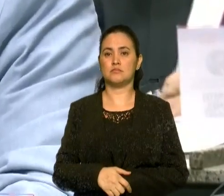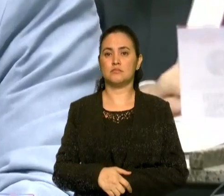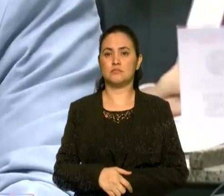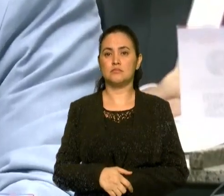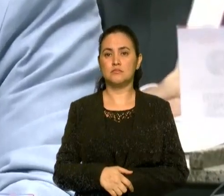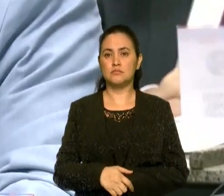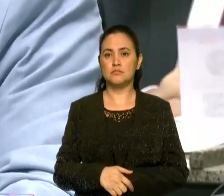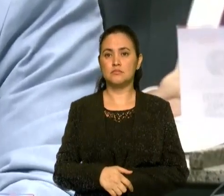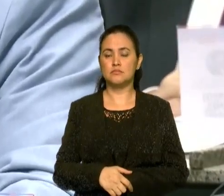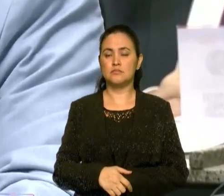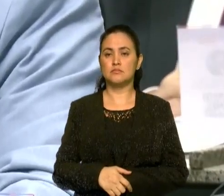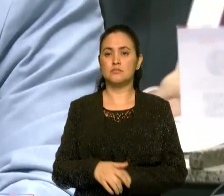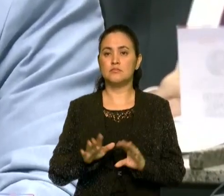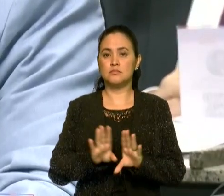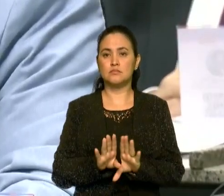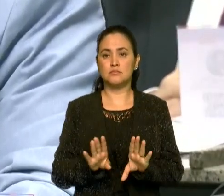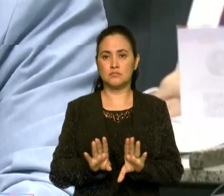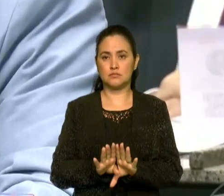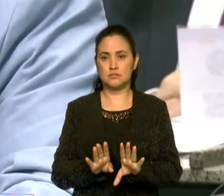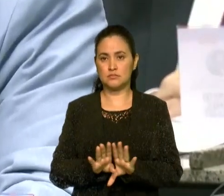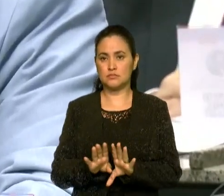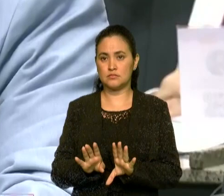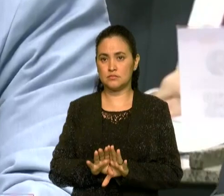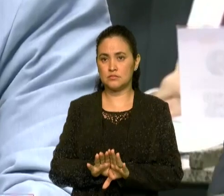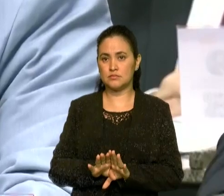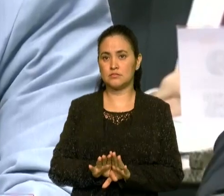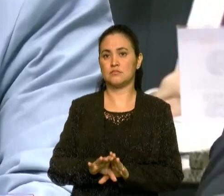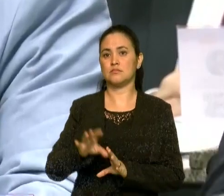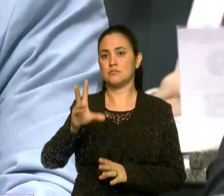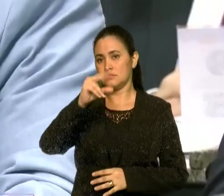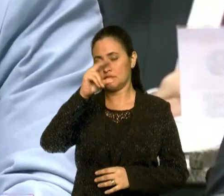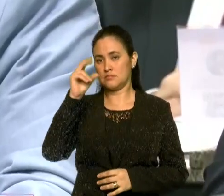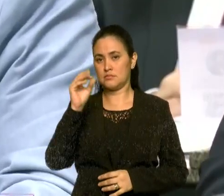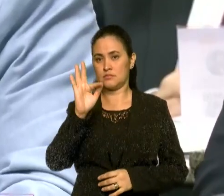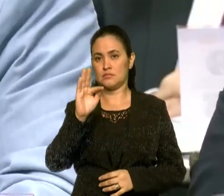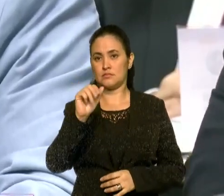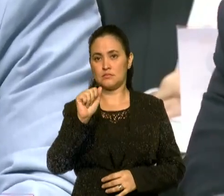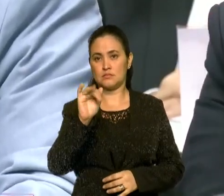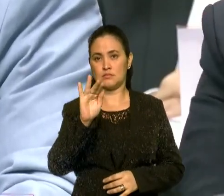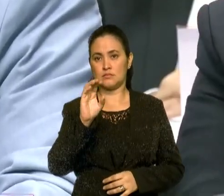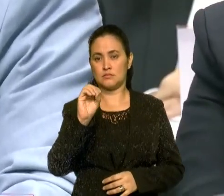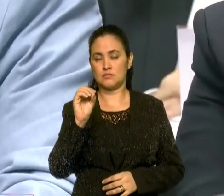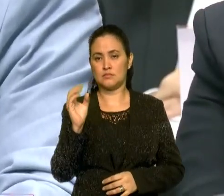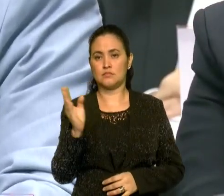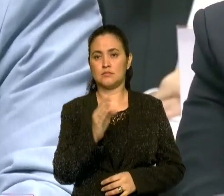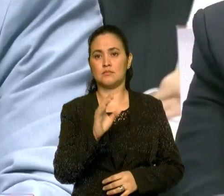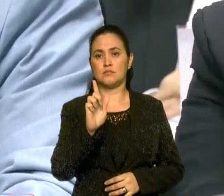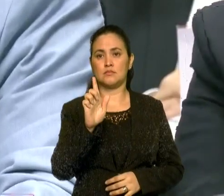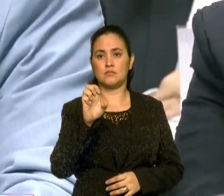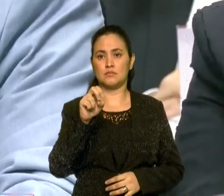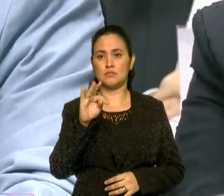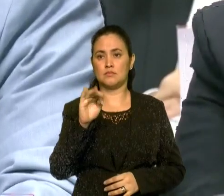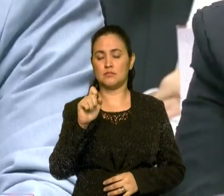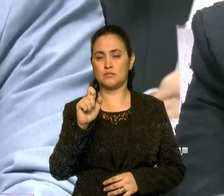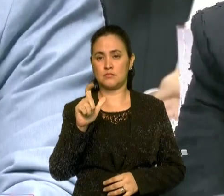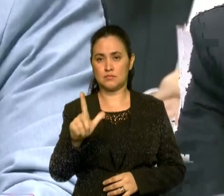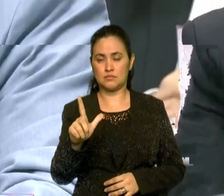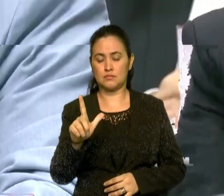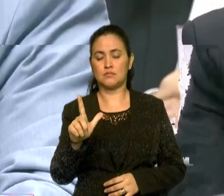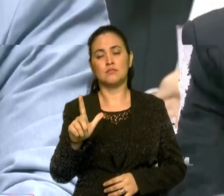senhores prefeitos, do prefeito Fábio Gentil, antes mesmo de ser deputado, através do DETRAN, quando fui